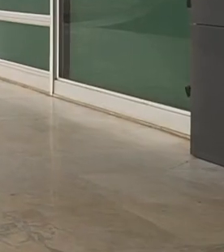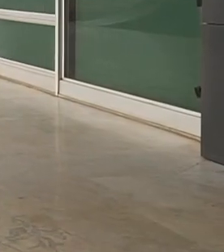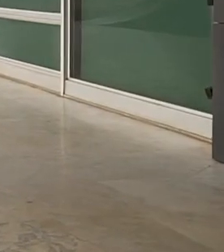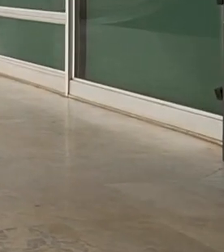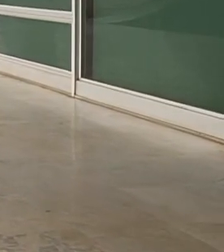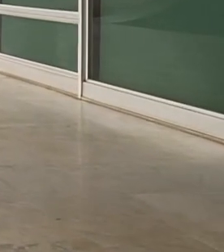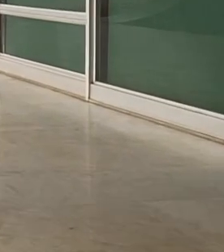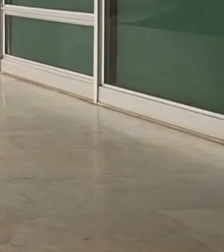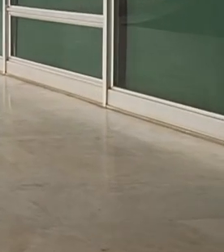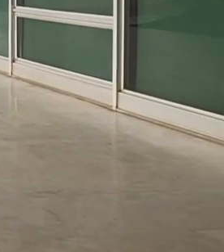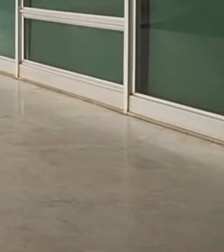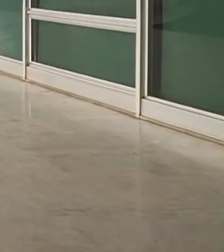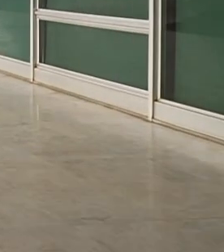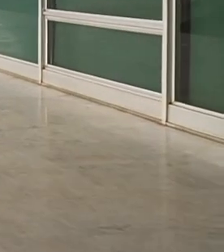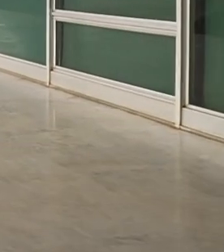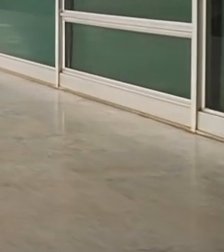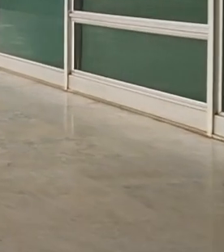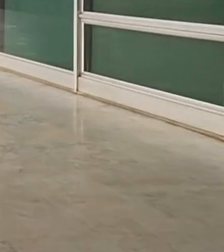Tchau.